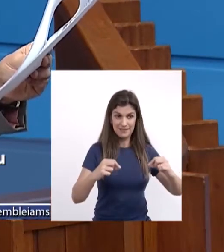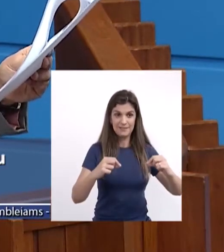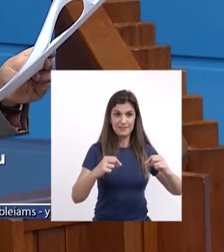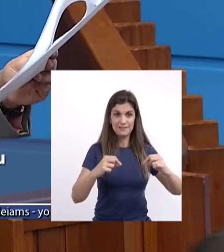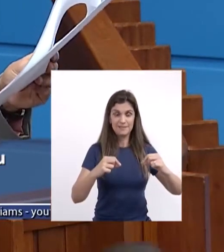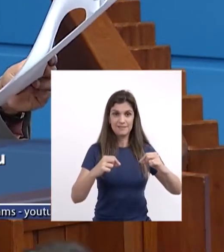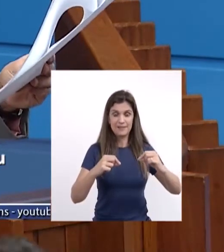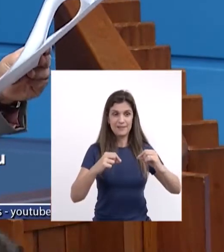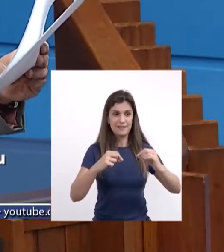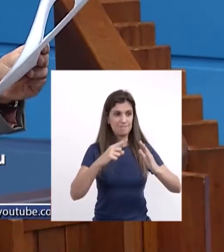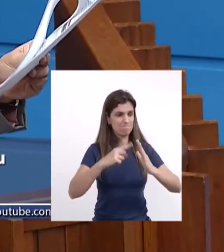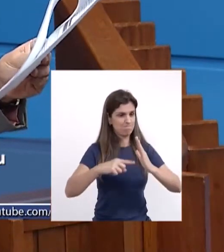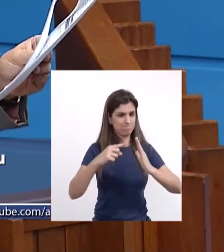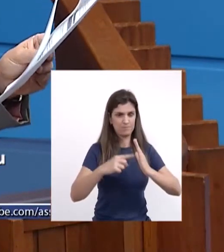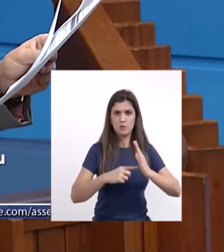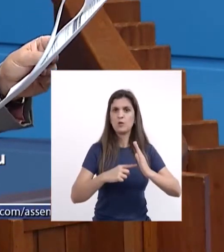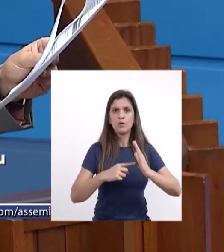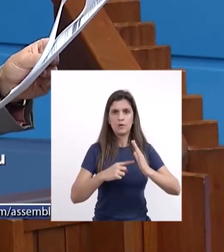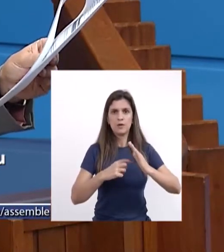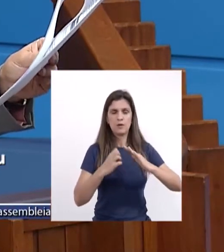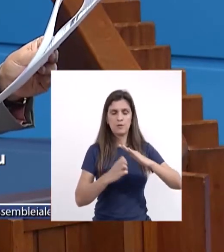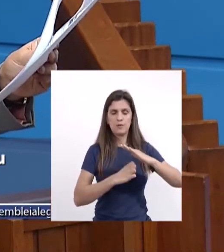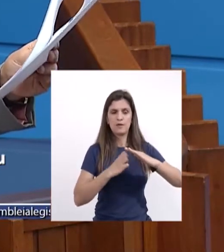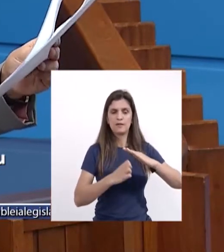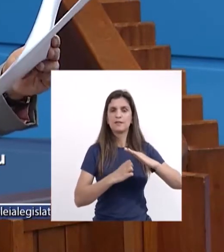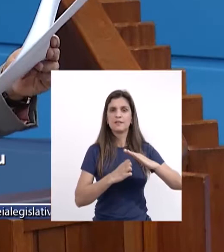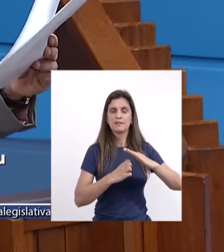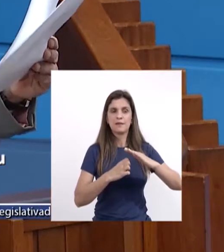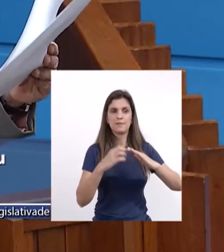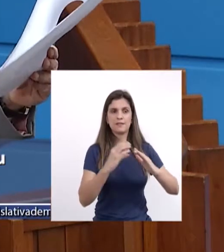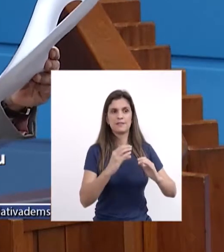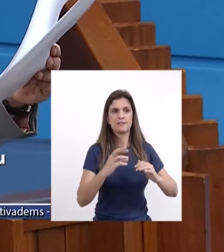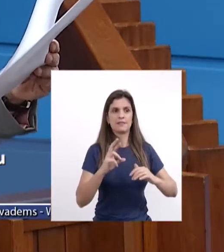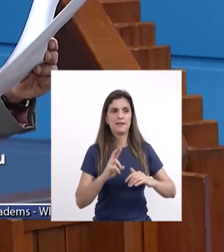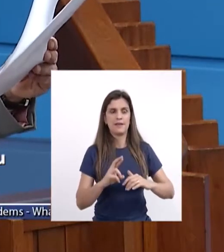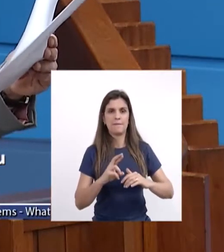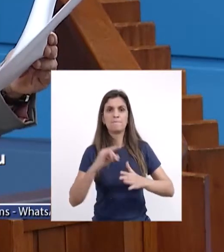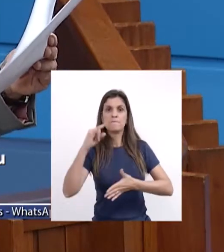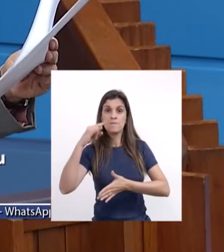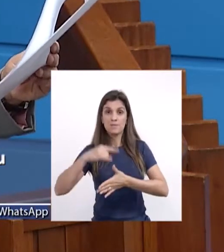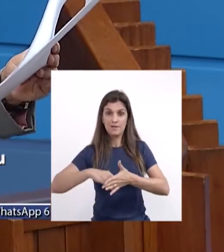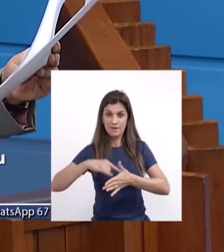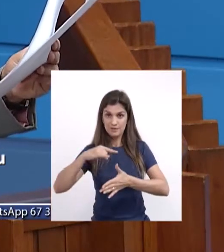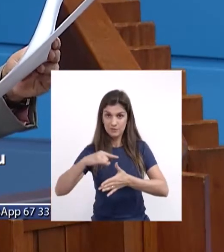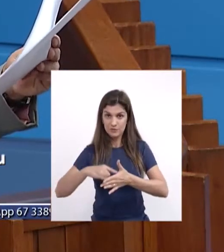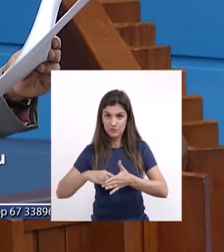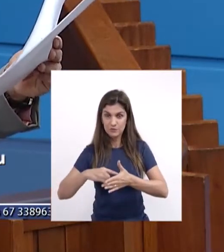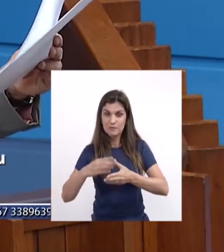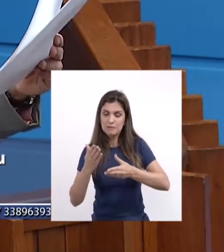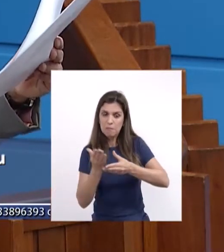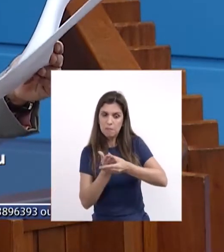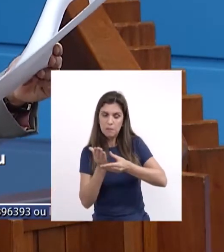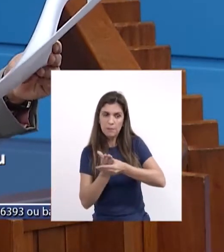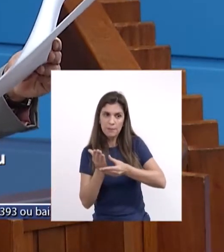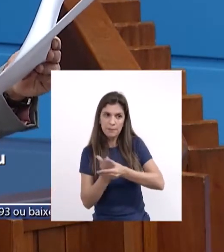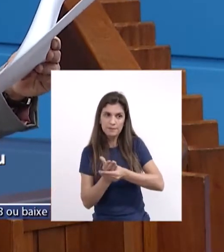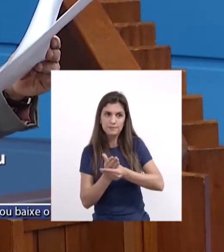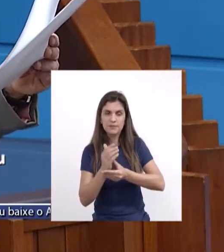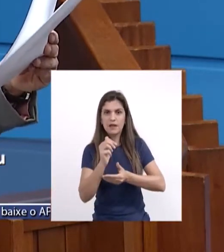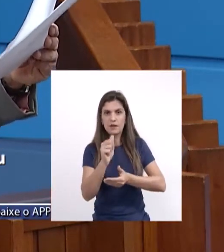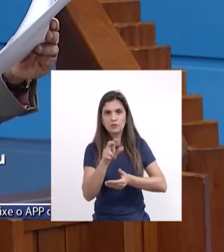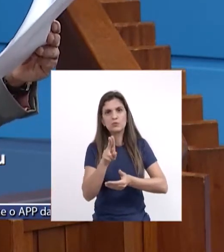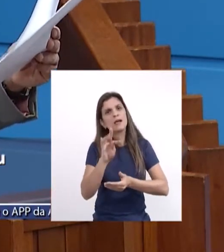Vias, reputo presente ambos os requisitos. A documentação carreada aos autos, à primeira